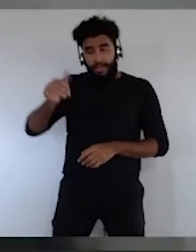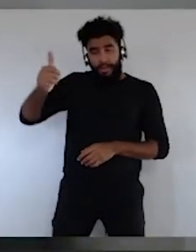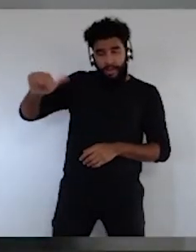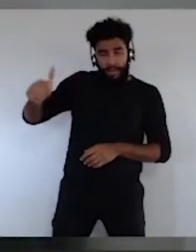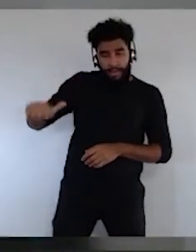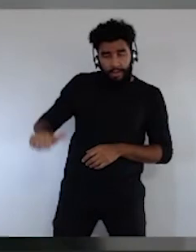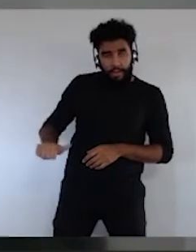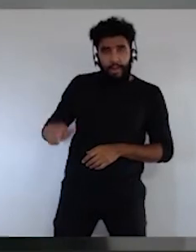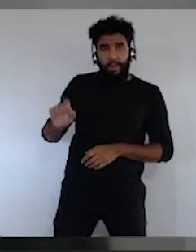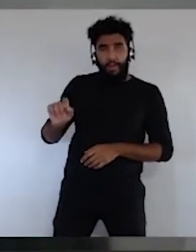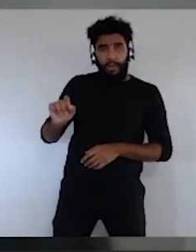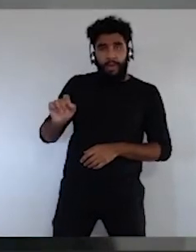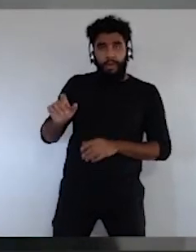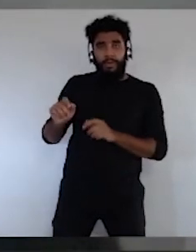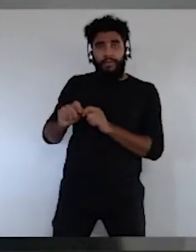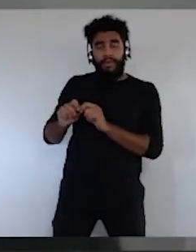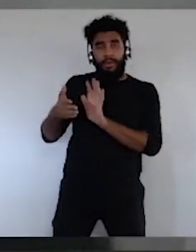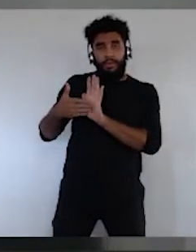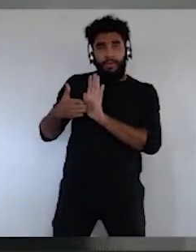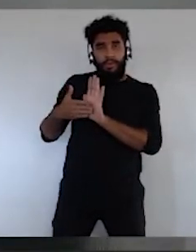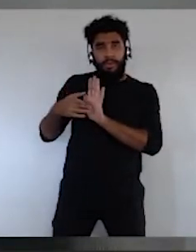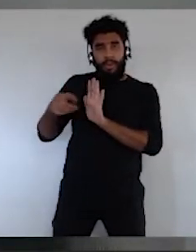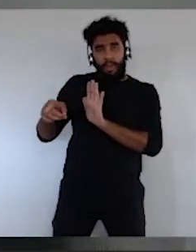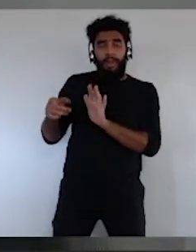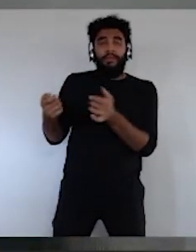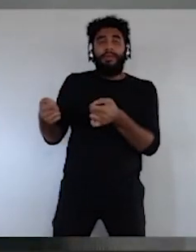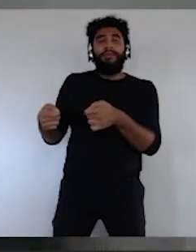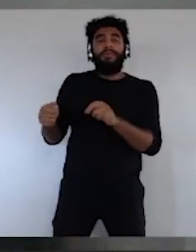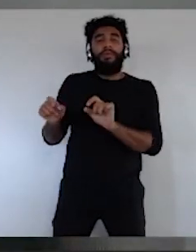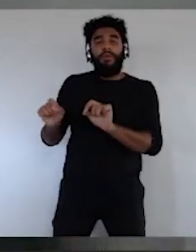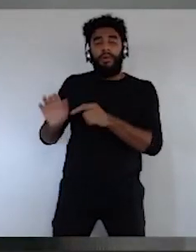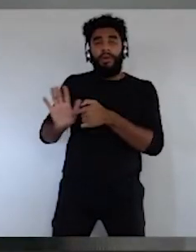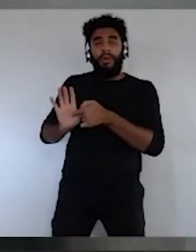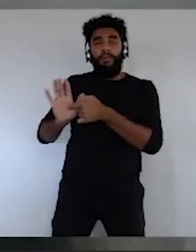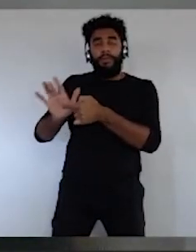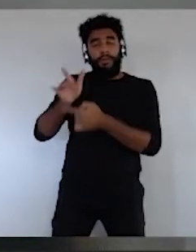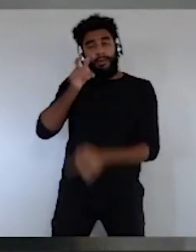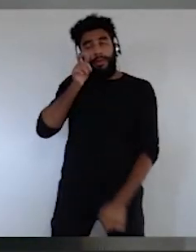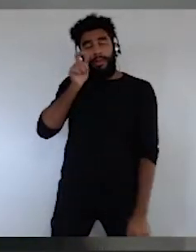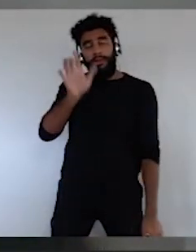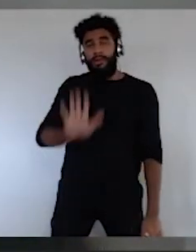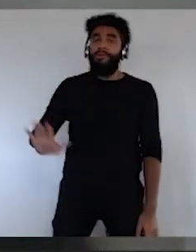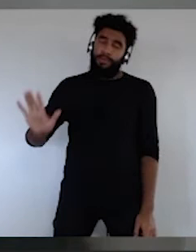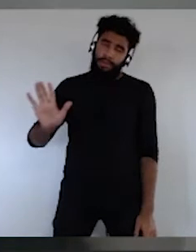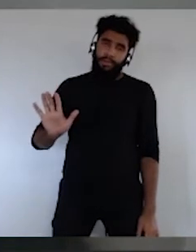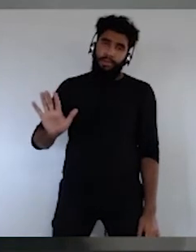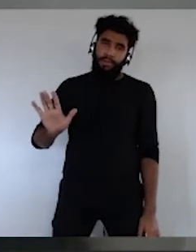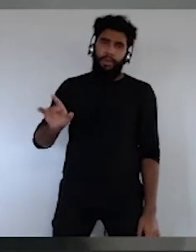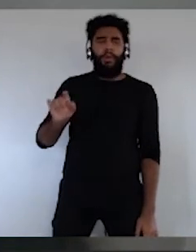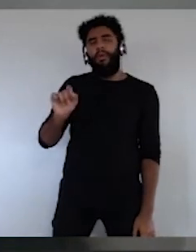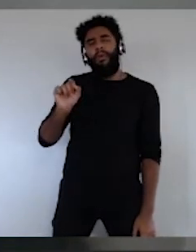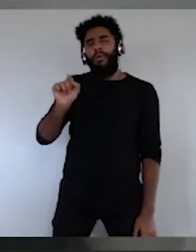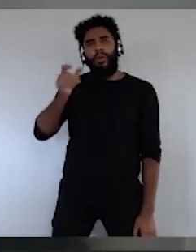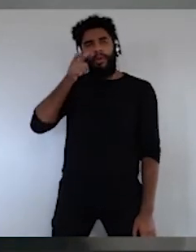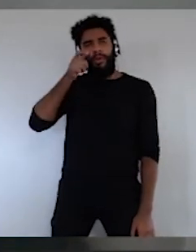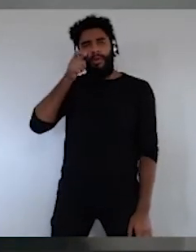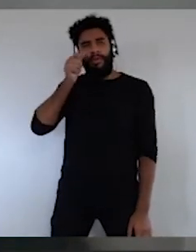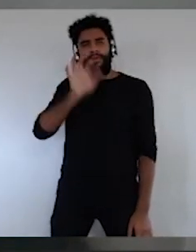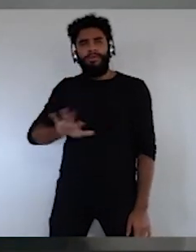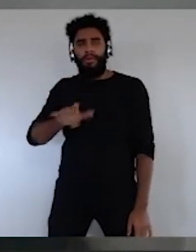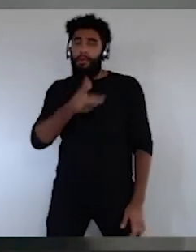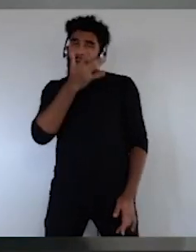estendido para as outras áreas. Essa PEC ela prevê, na verdade, a extinção do